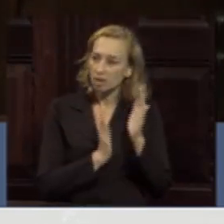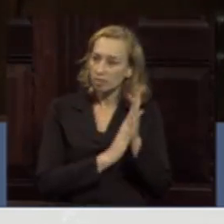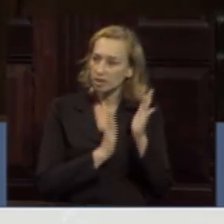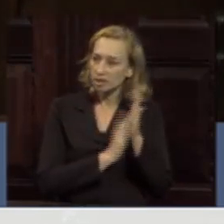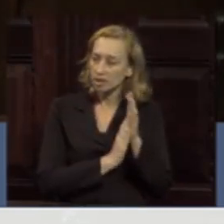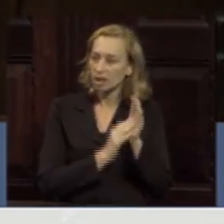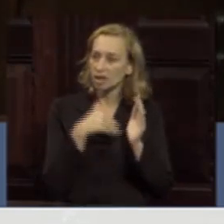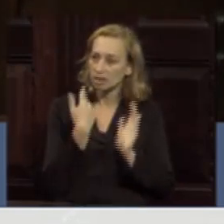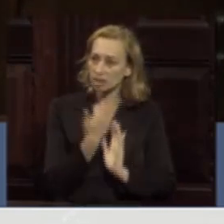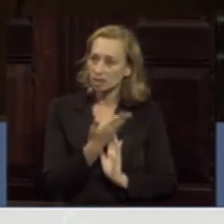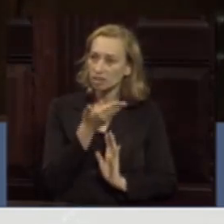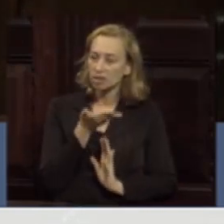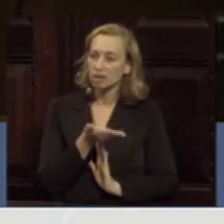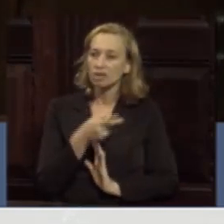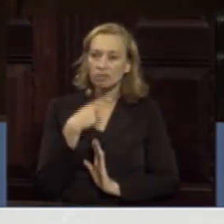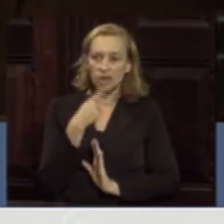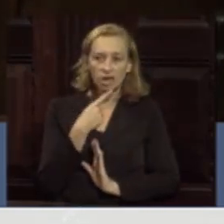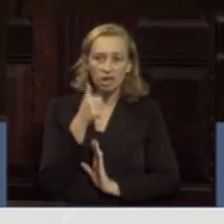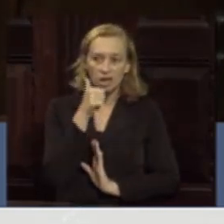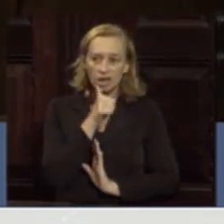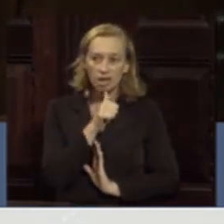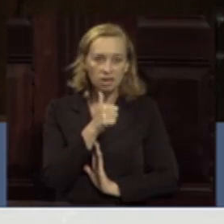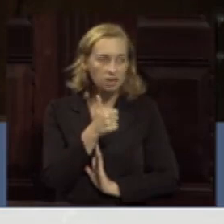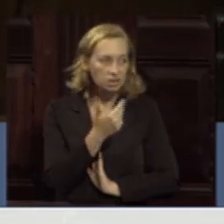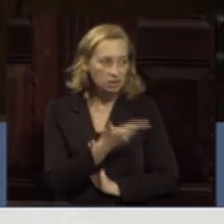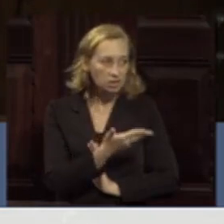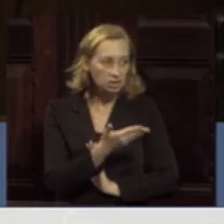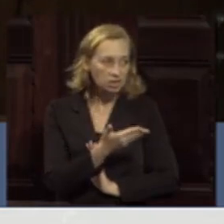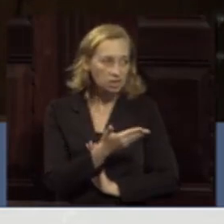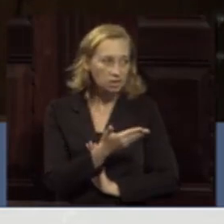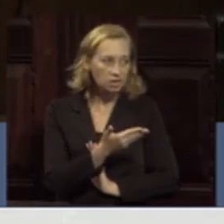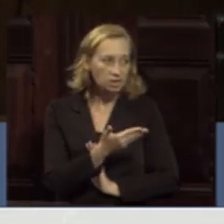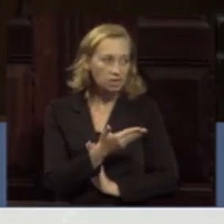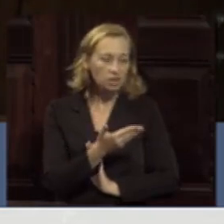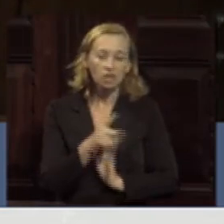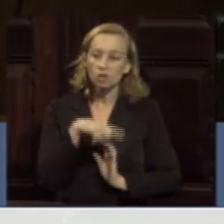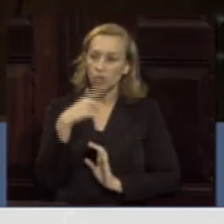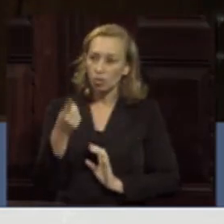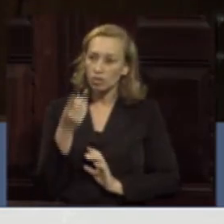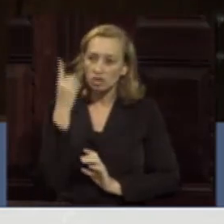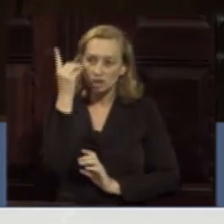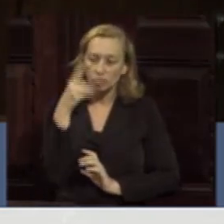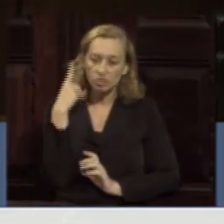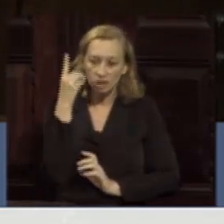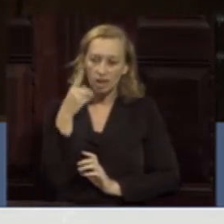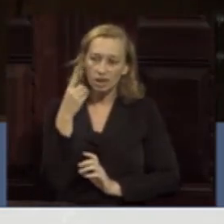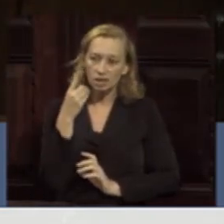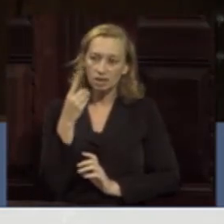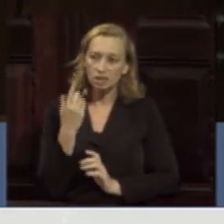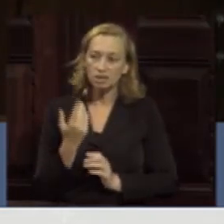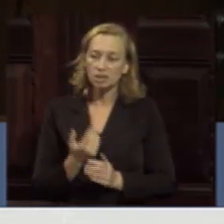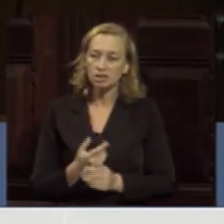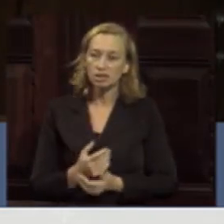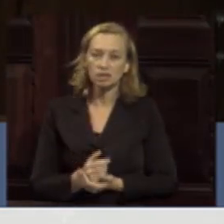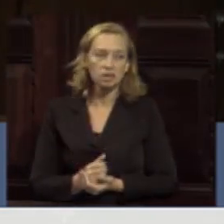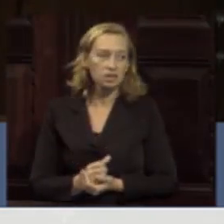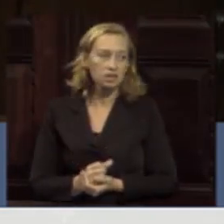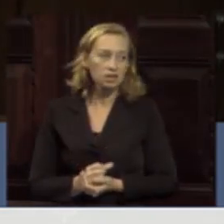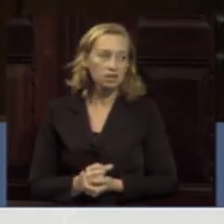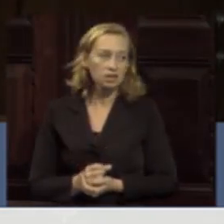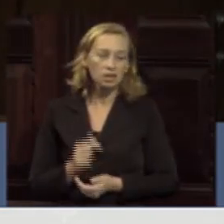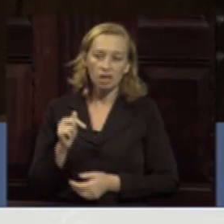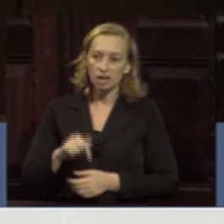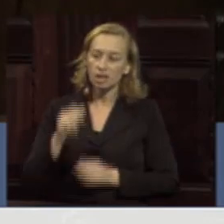a Vossa Excelência, dizer que a senhora, assim como a senhora, as deputadas do sexo feminino, né, as nossas deputadas aqui